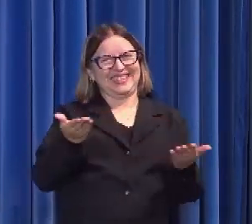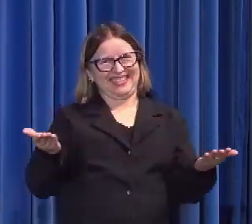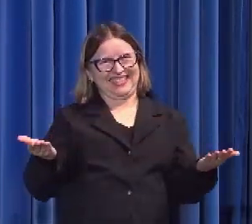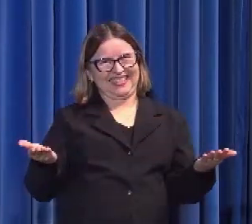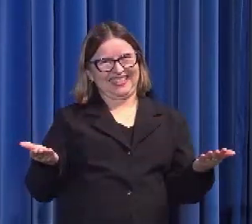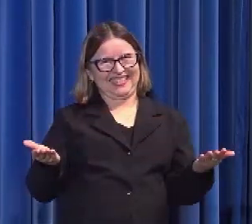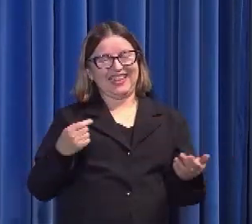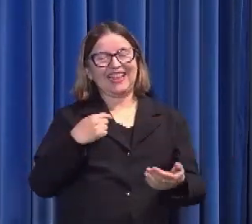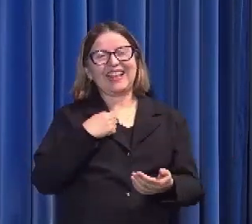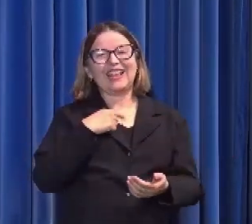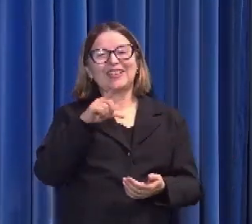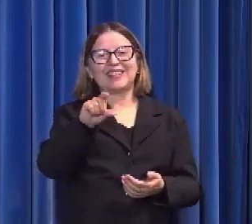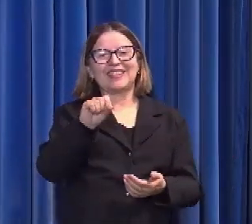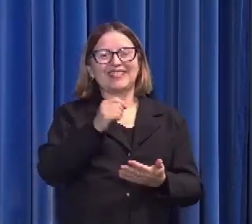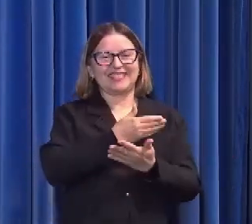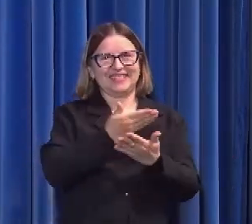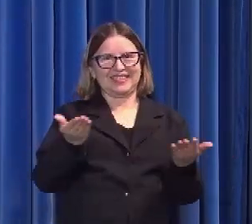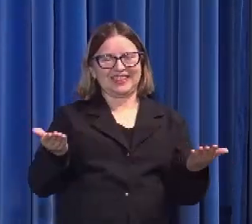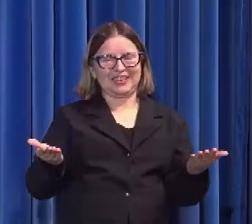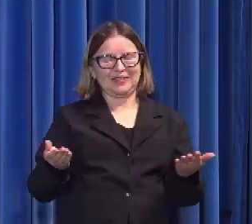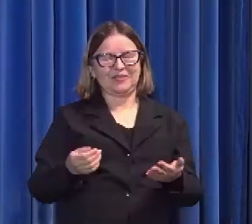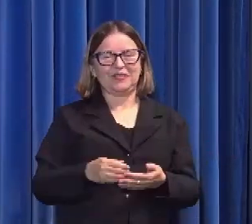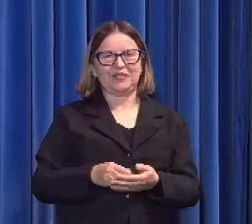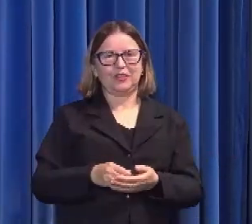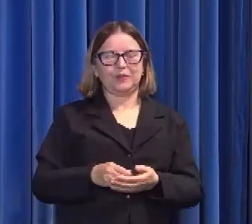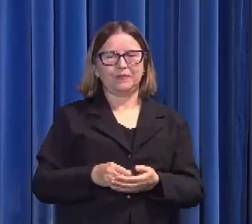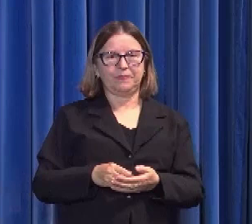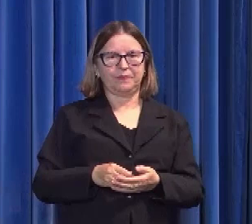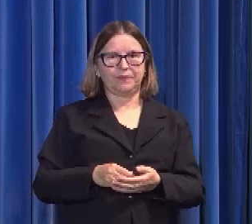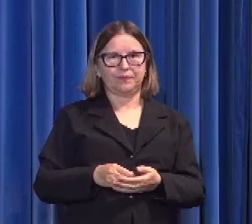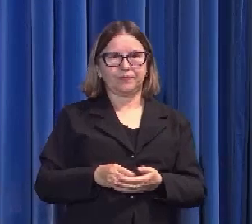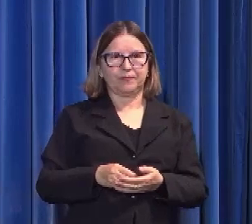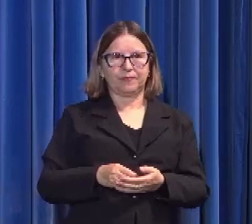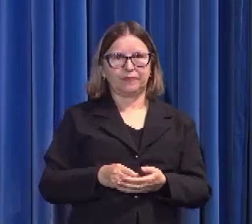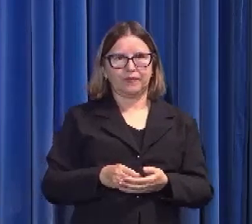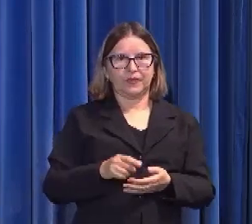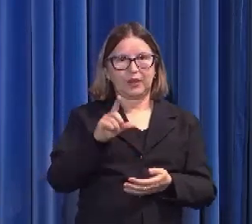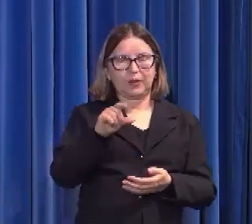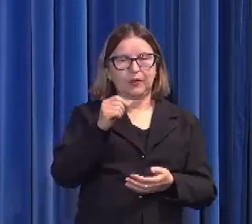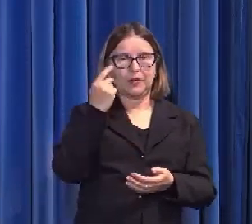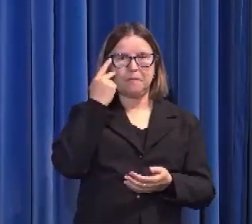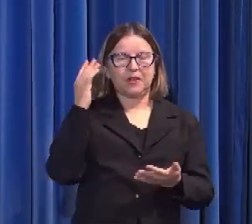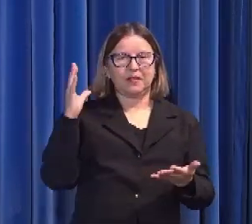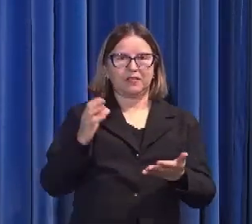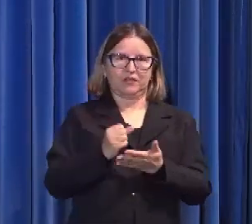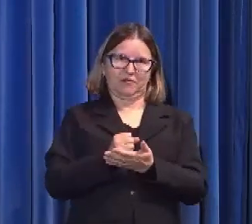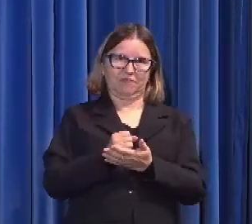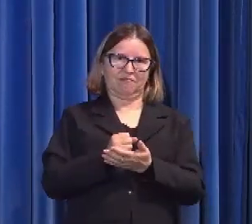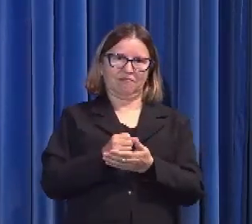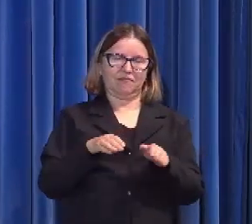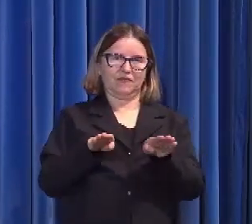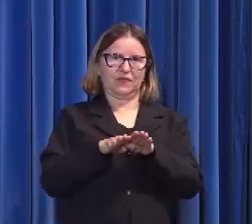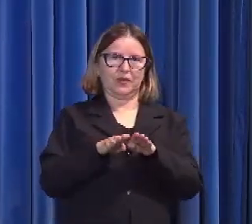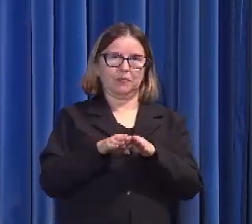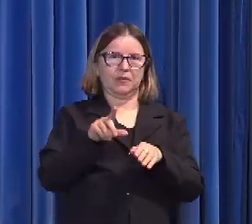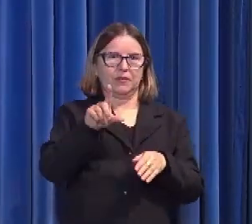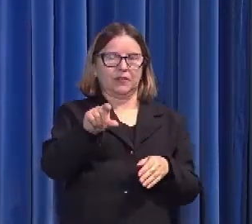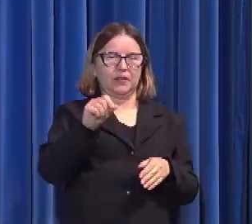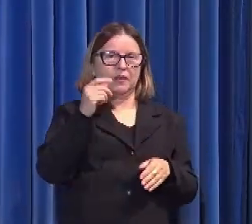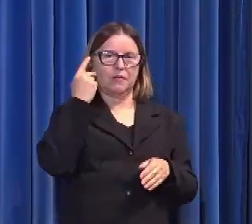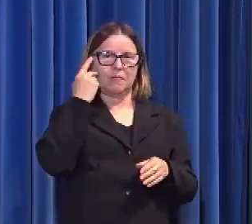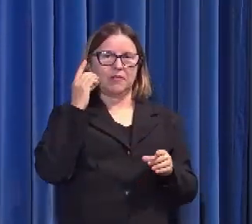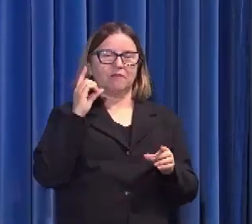E eu vos escolher tanto escolhi para salvação como escolhi para o